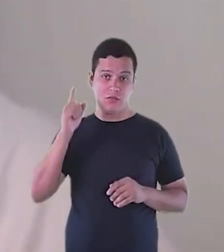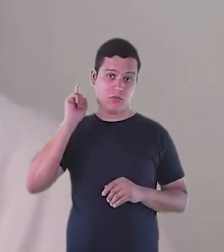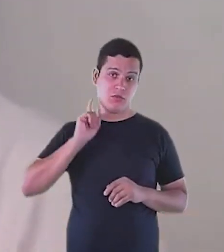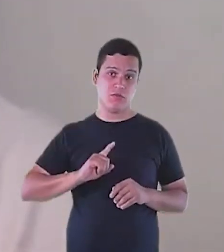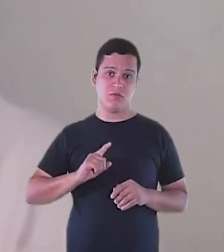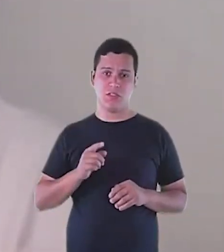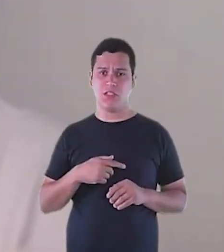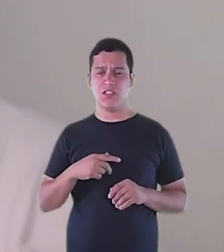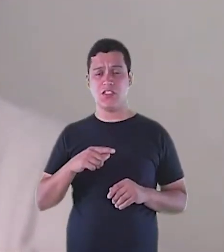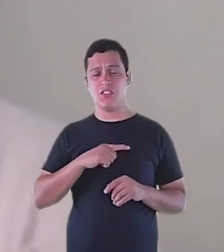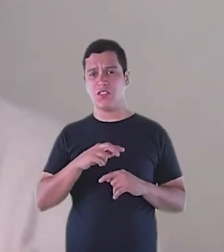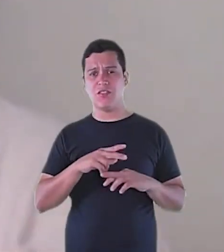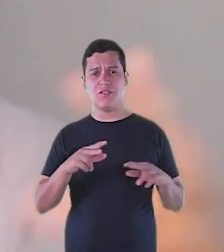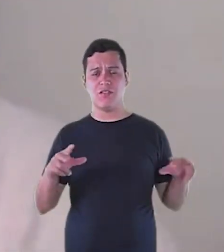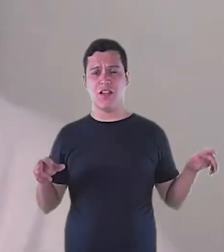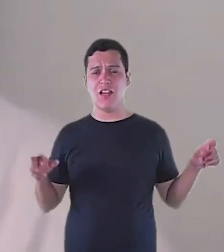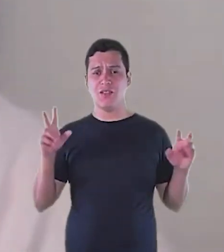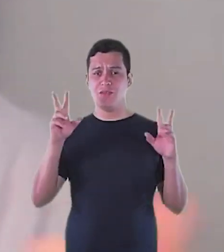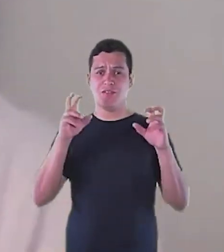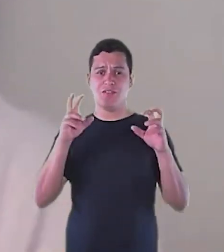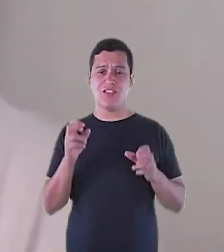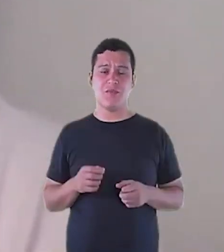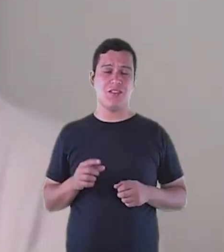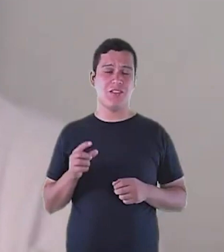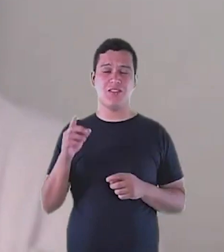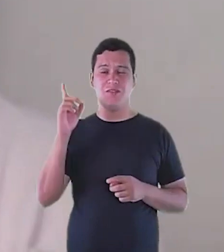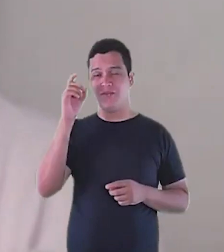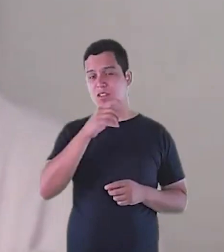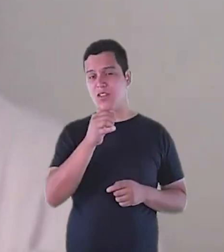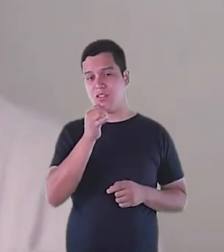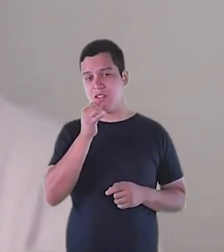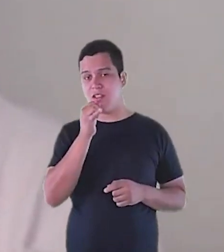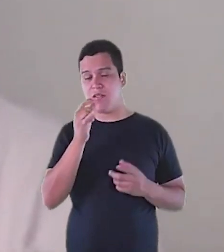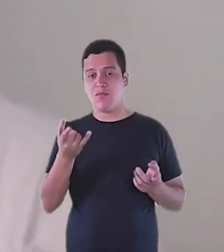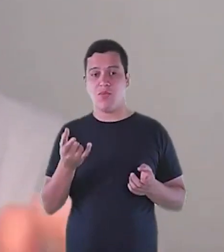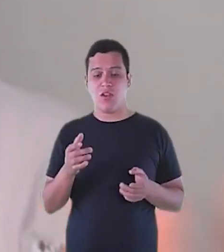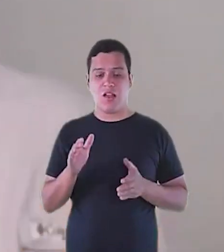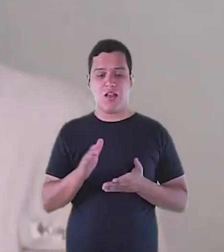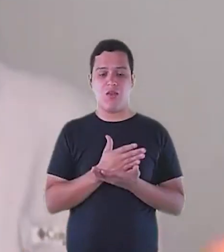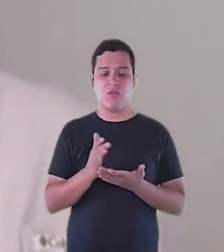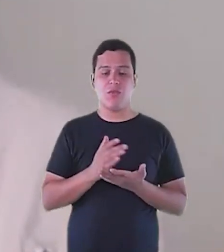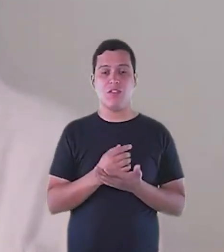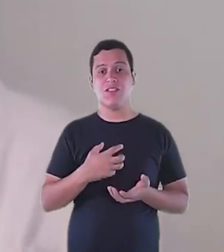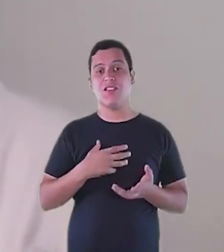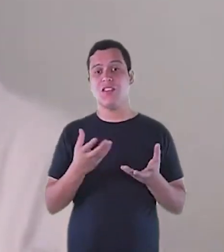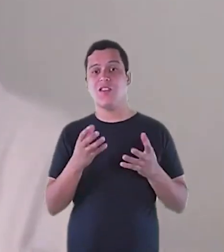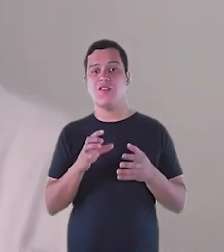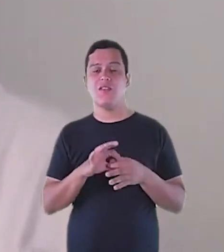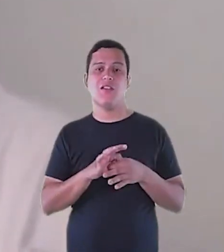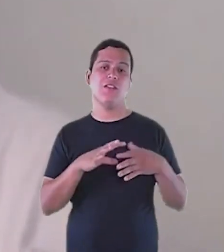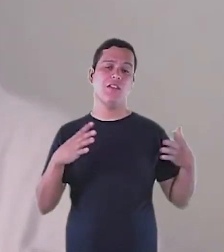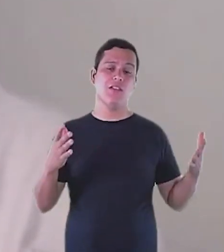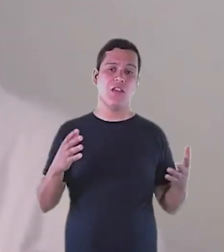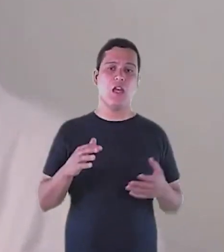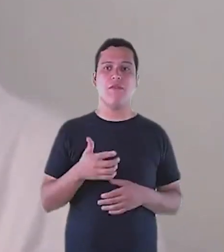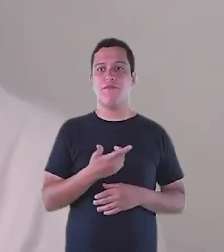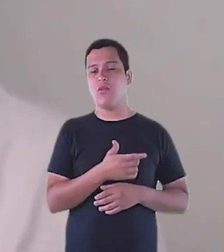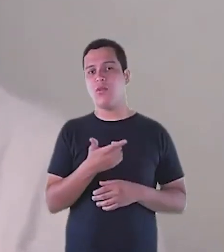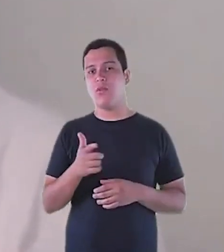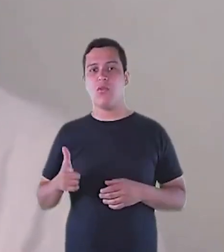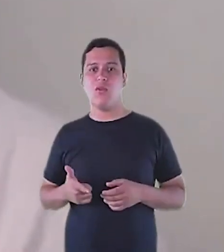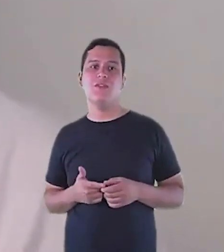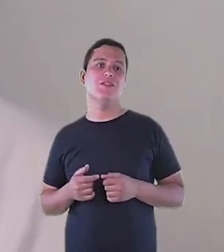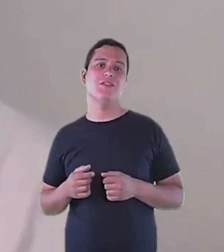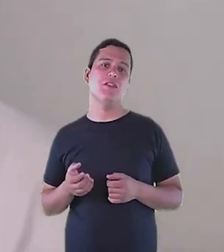liberdades civis, independência, mas a escravidão era um assunto espinhoso. Aliás, o